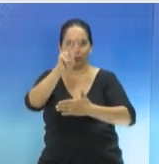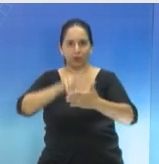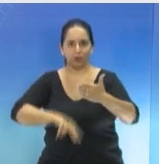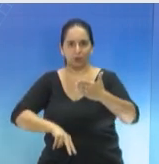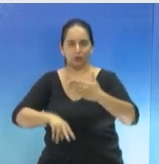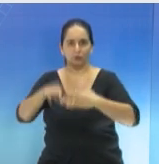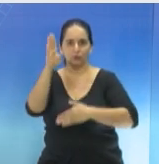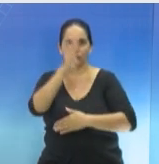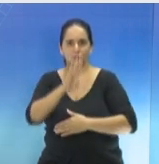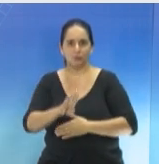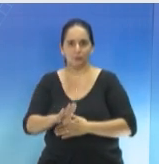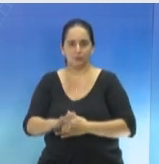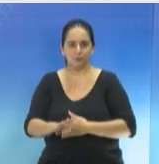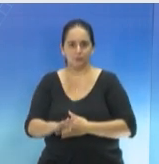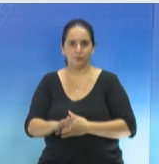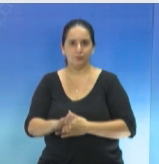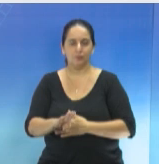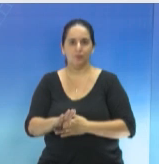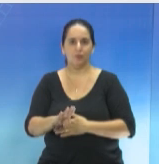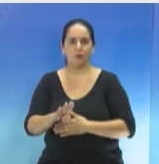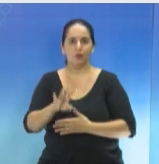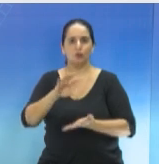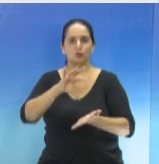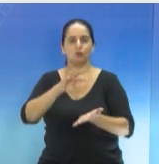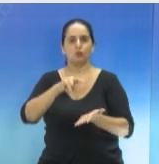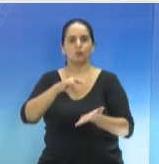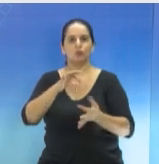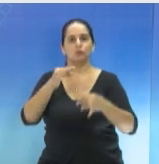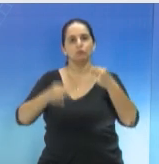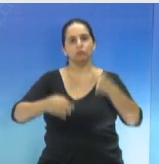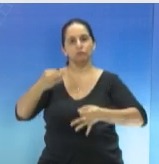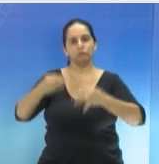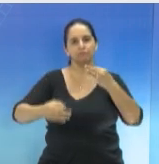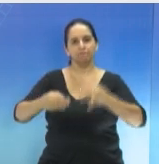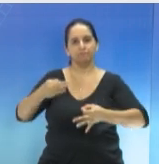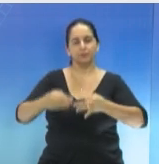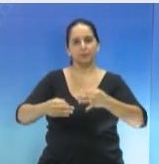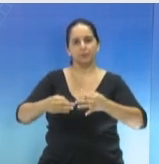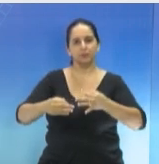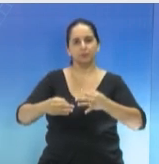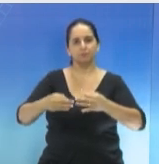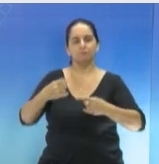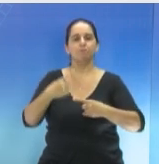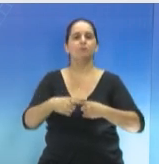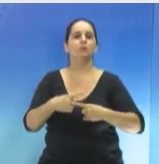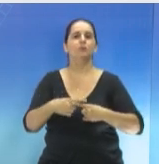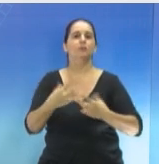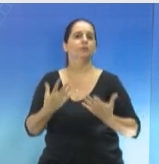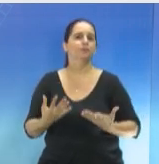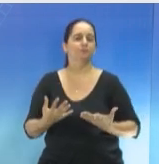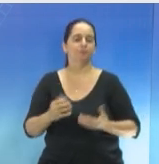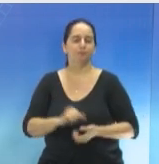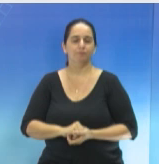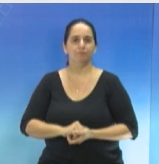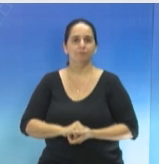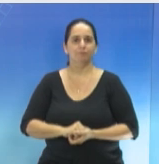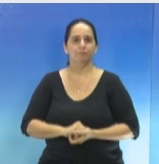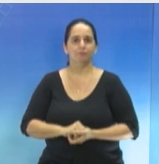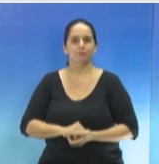Brasil é justificado por tratar de uma. Vamos às